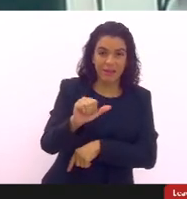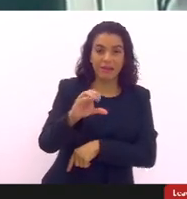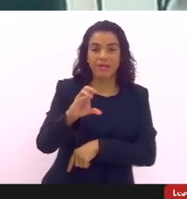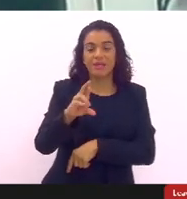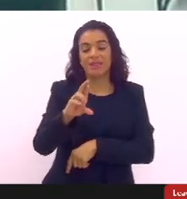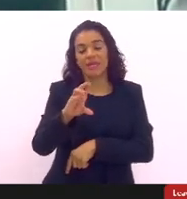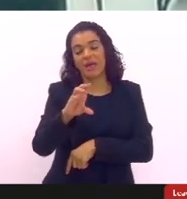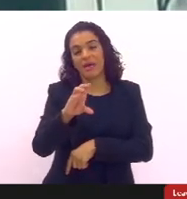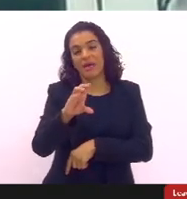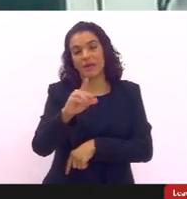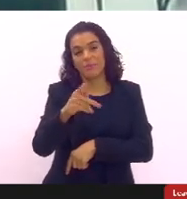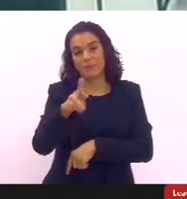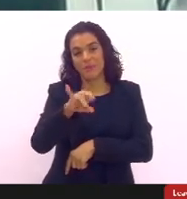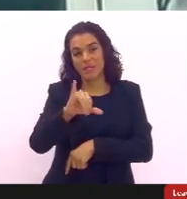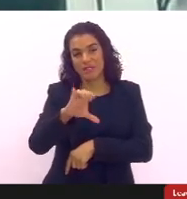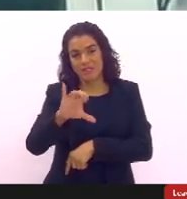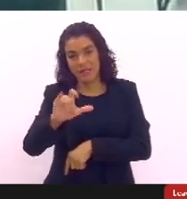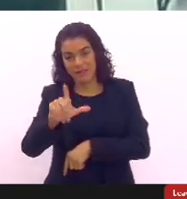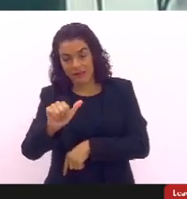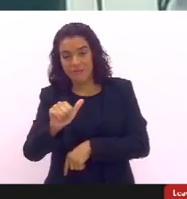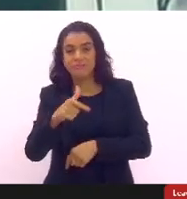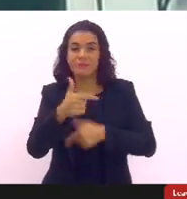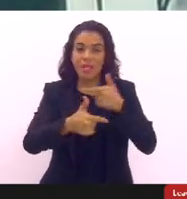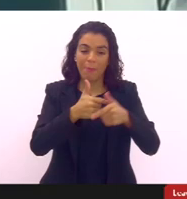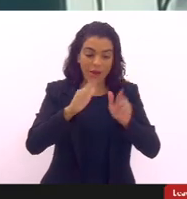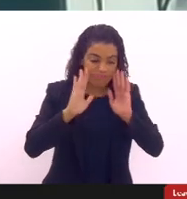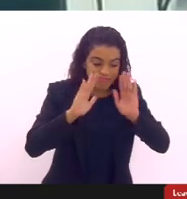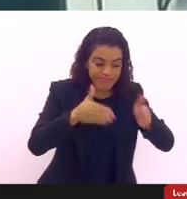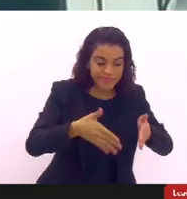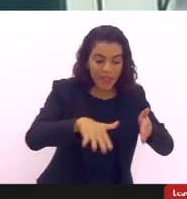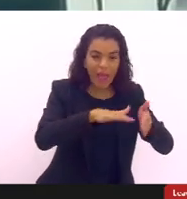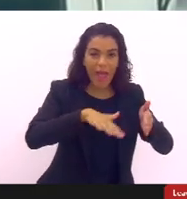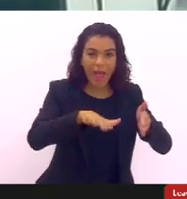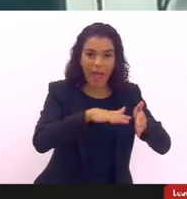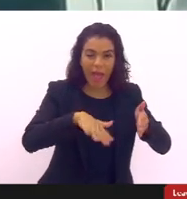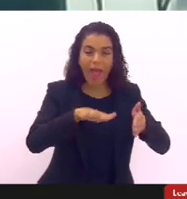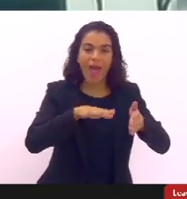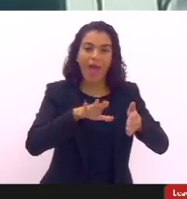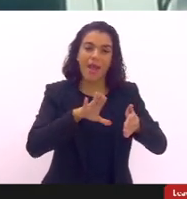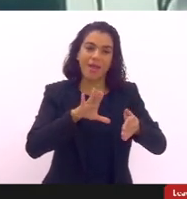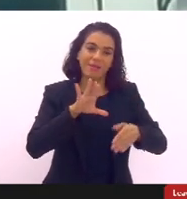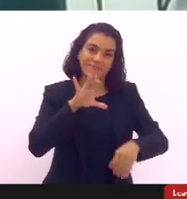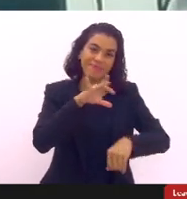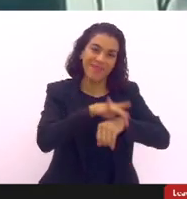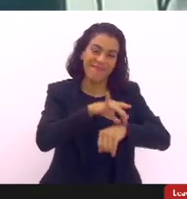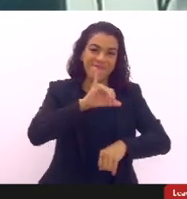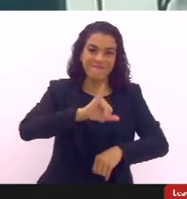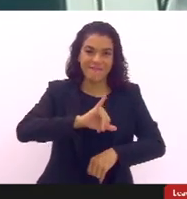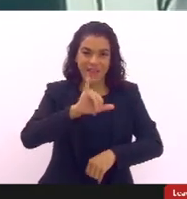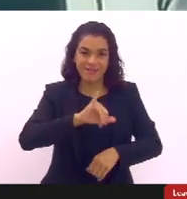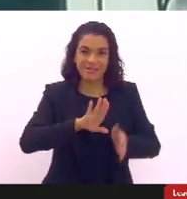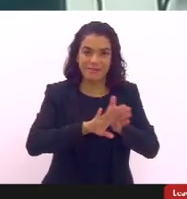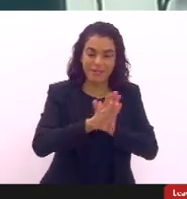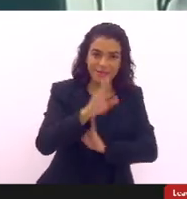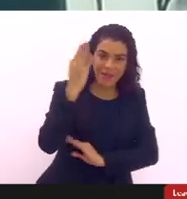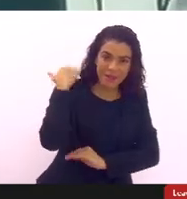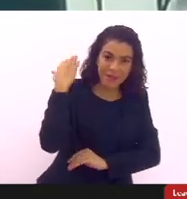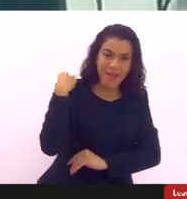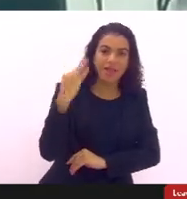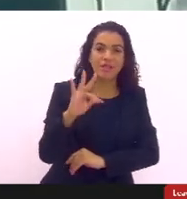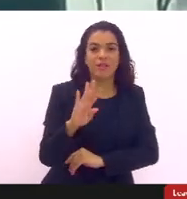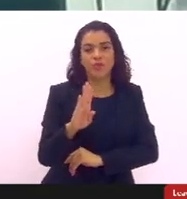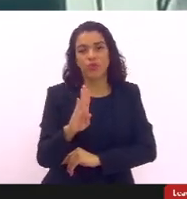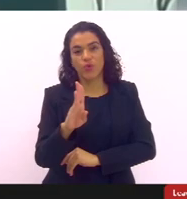da área técnica da tuberculose, que trabalham especificamente, né, durante a exposição da doutora